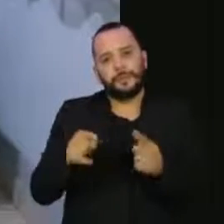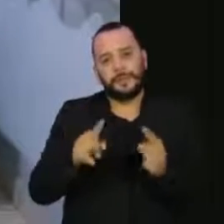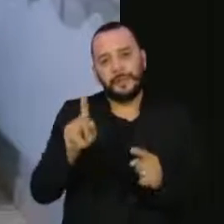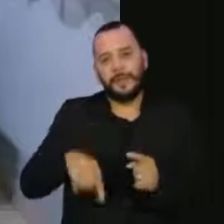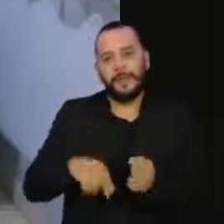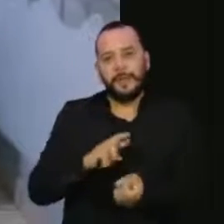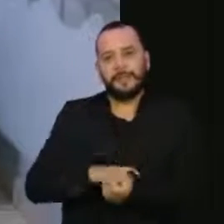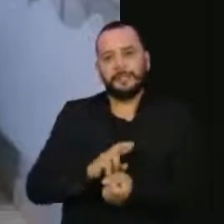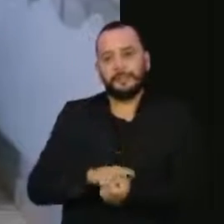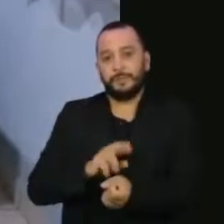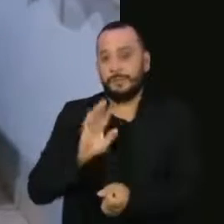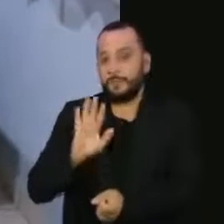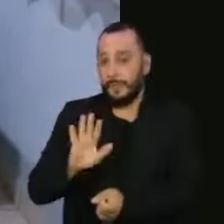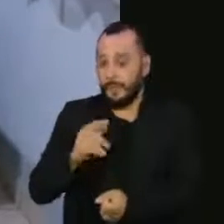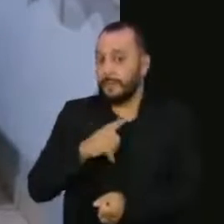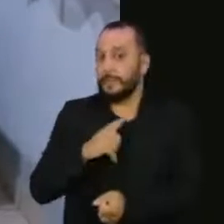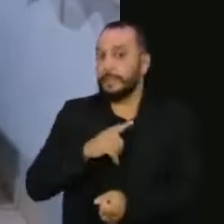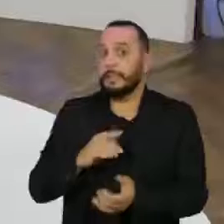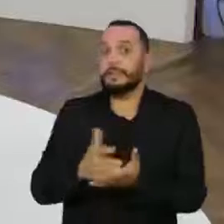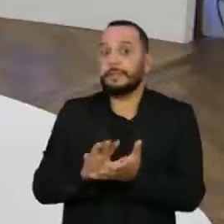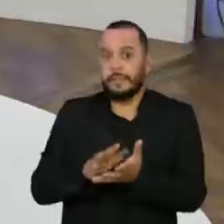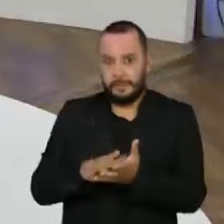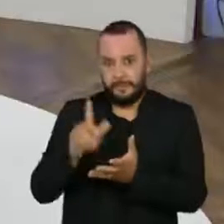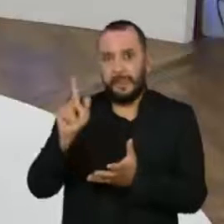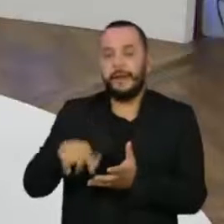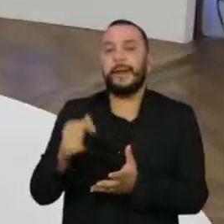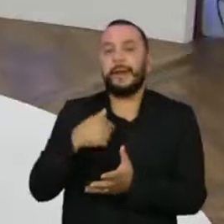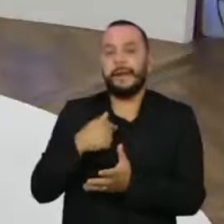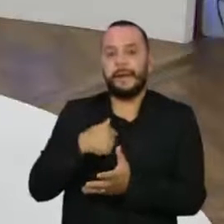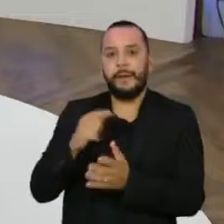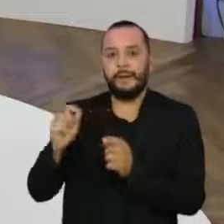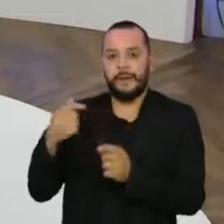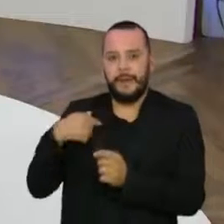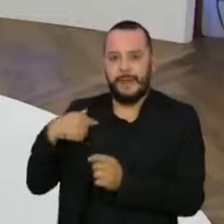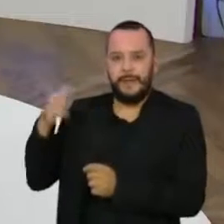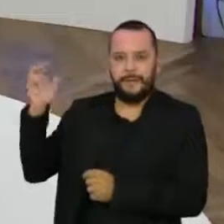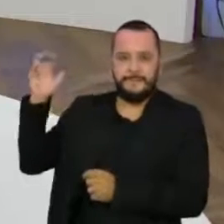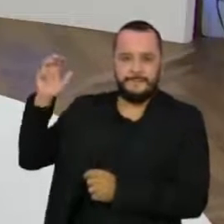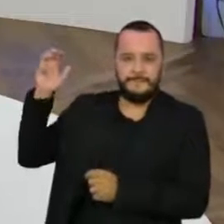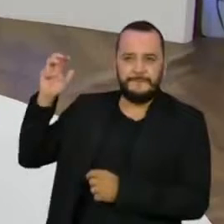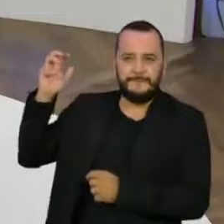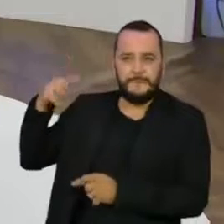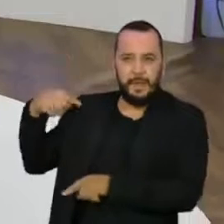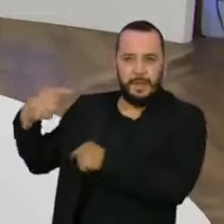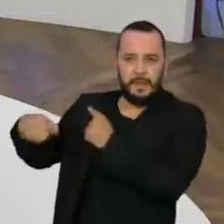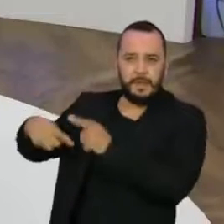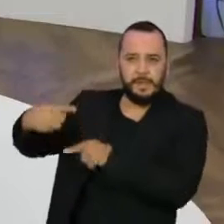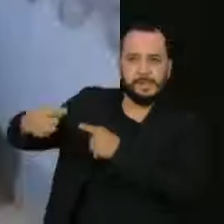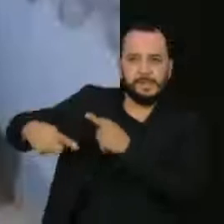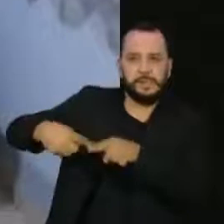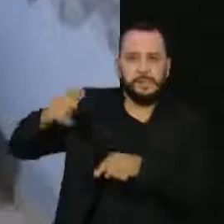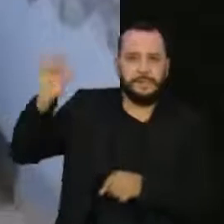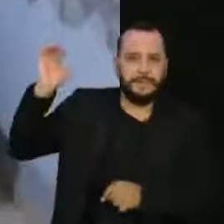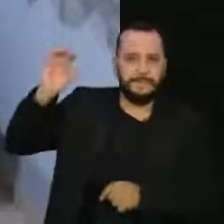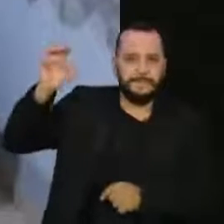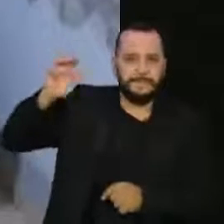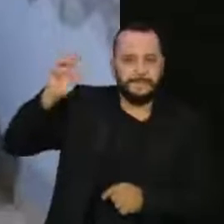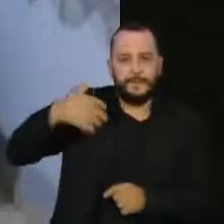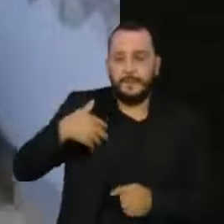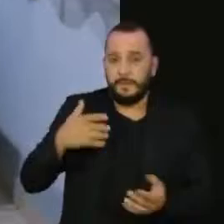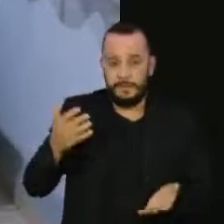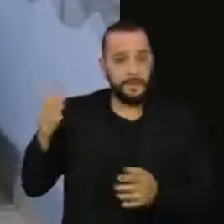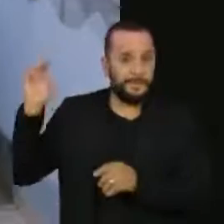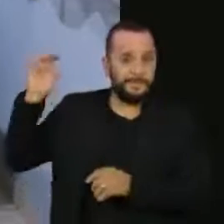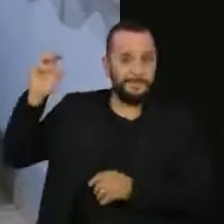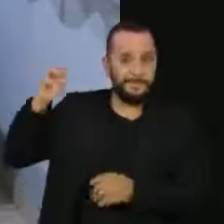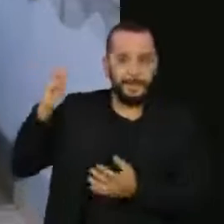antes de tudo, uma força ancestral. E ancestral não acaba. Ele faz um ciclo,